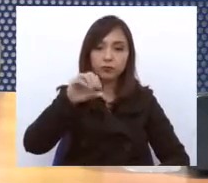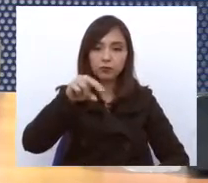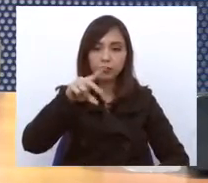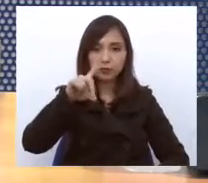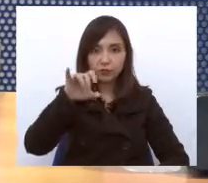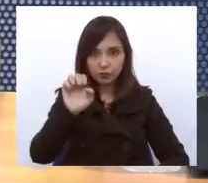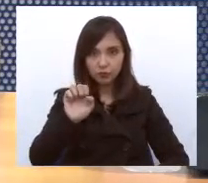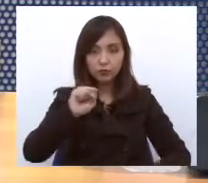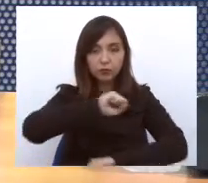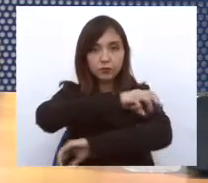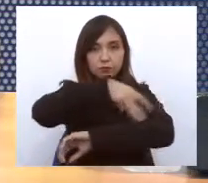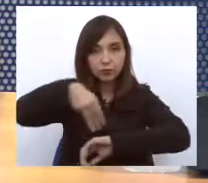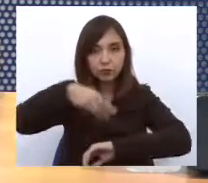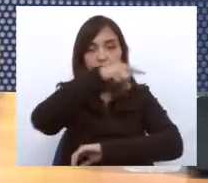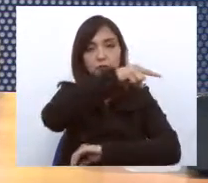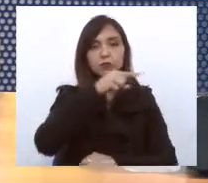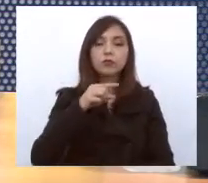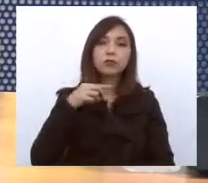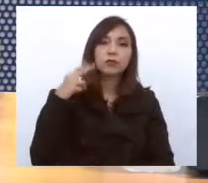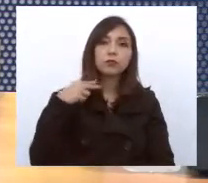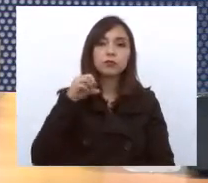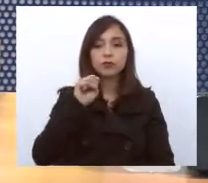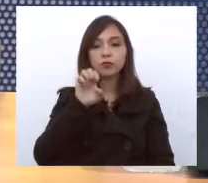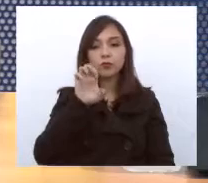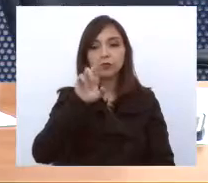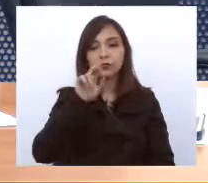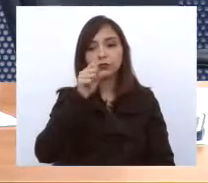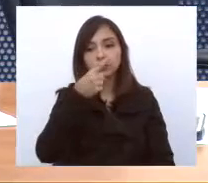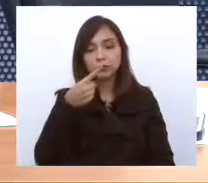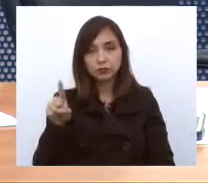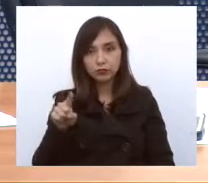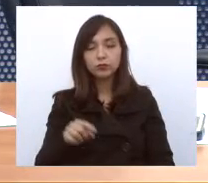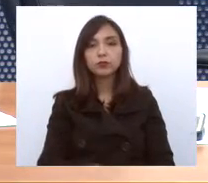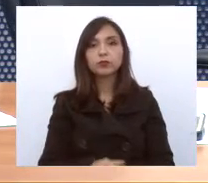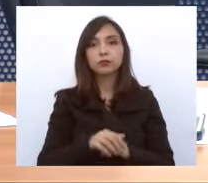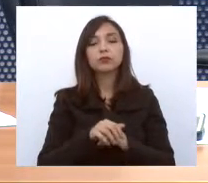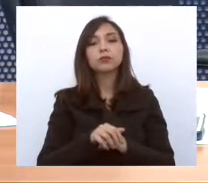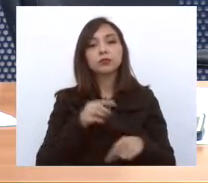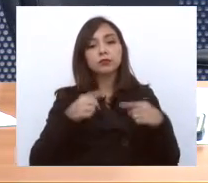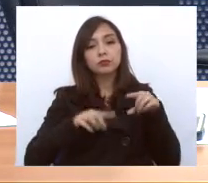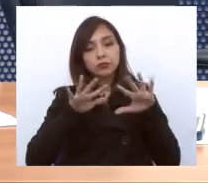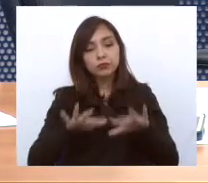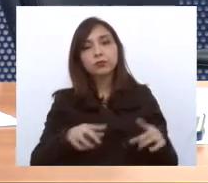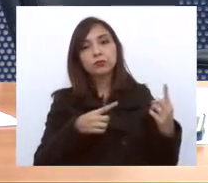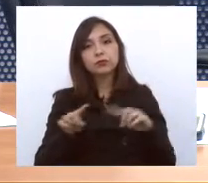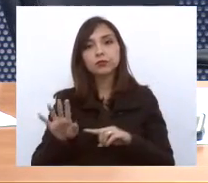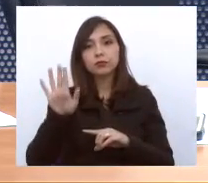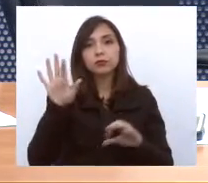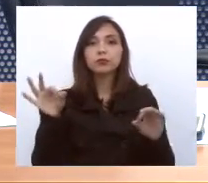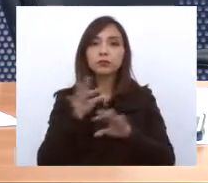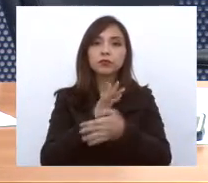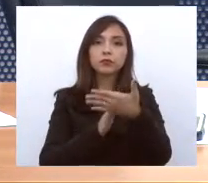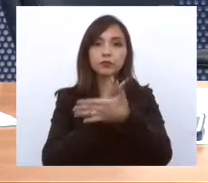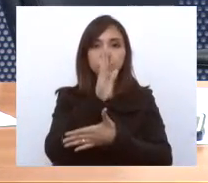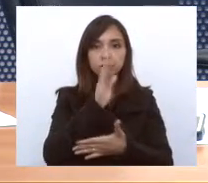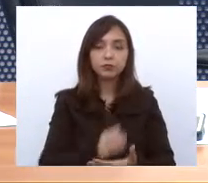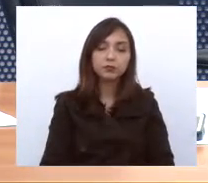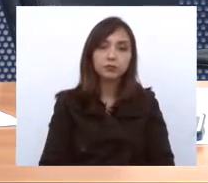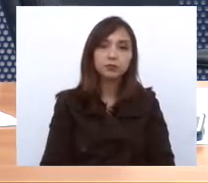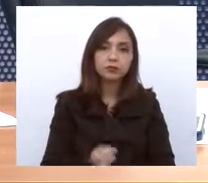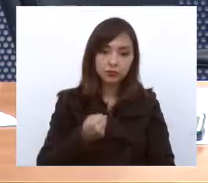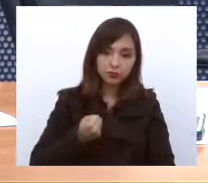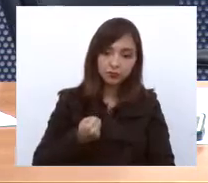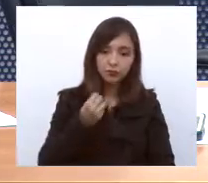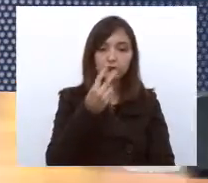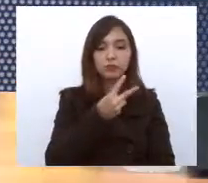Parque São Miguel. Autor, vereador Serjão, Inovação. Em discussão, encerrada a discussão e votação. Os vereadores favoráveis para isso, comissões contrárias manifestam. Encerrada a votação, aprovado,